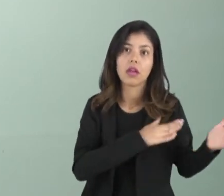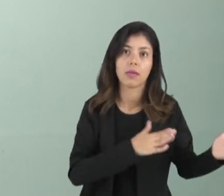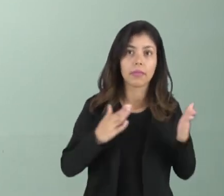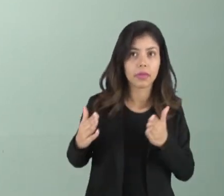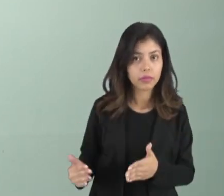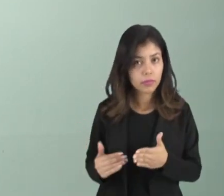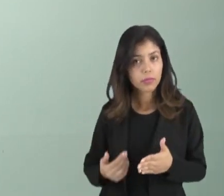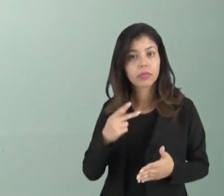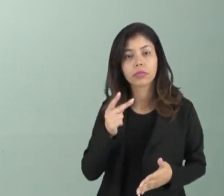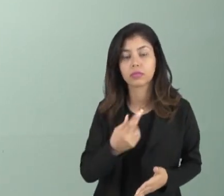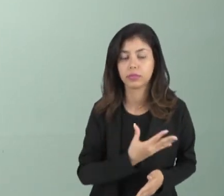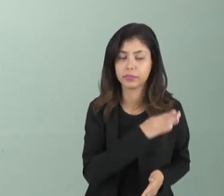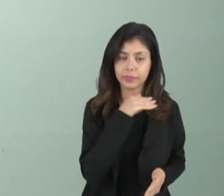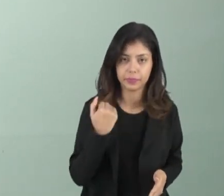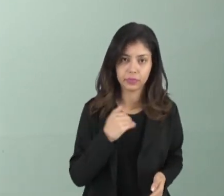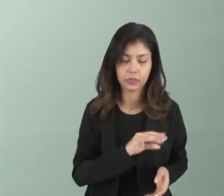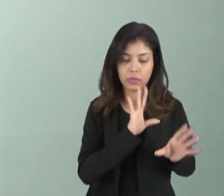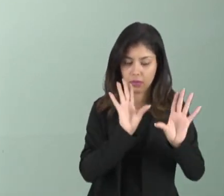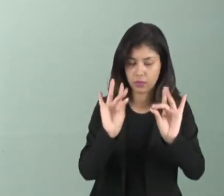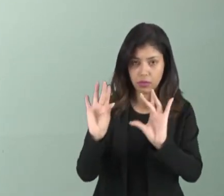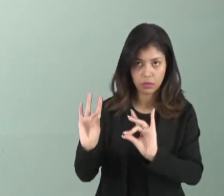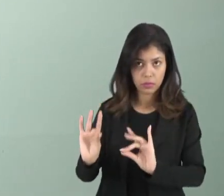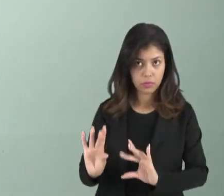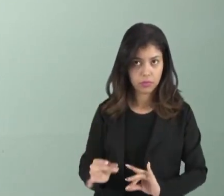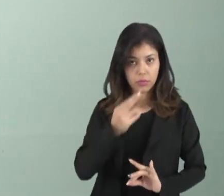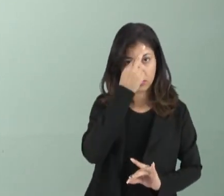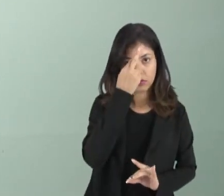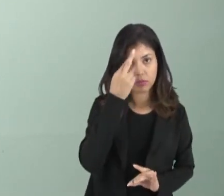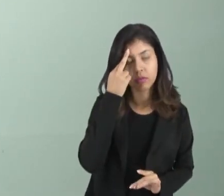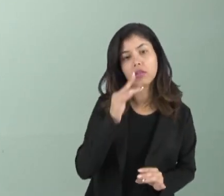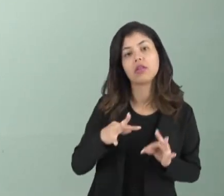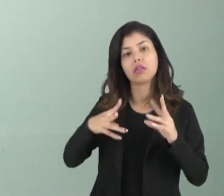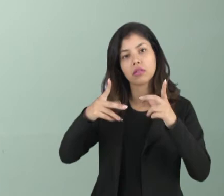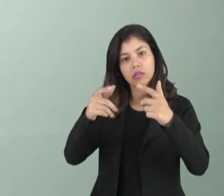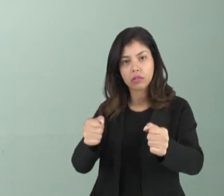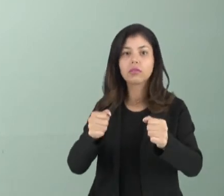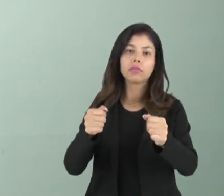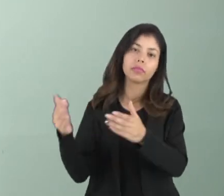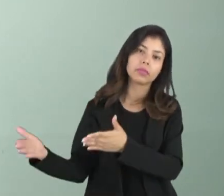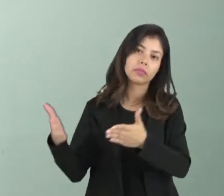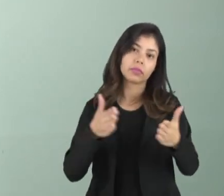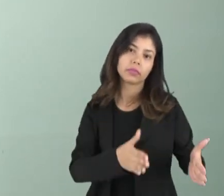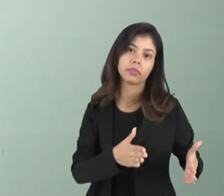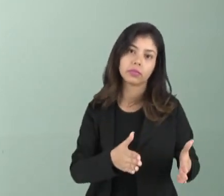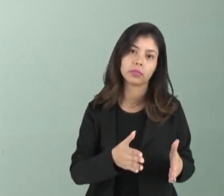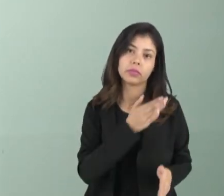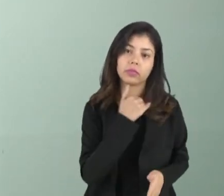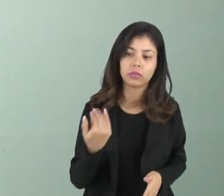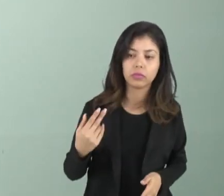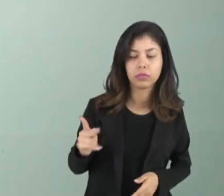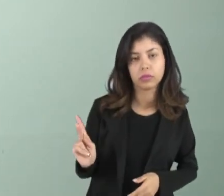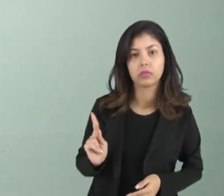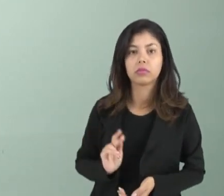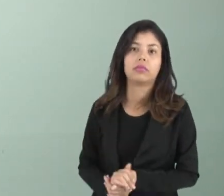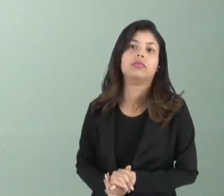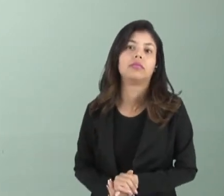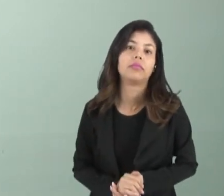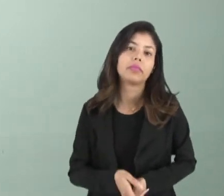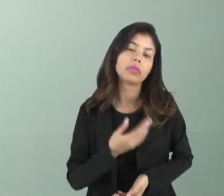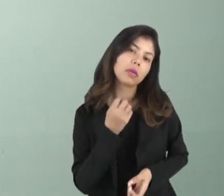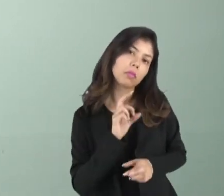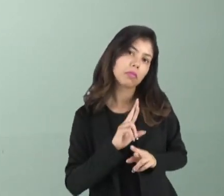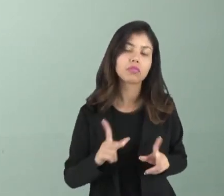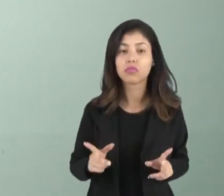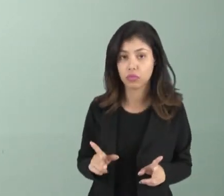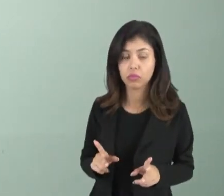da sua morte. Tá? E foi contando ali a história dele, toda a vida dele ali a partir da morte dele. Né? É uma perspectiva